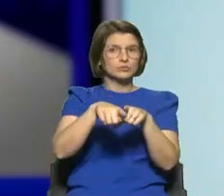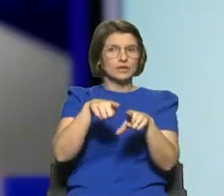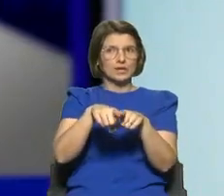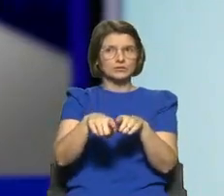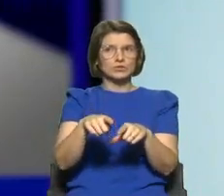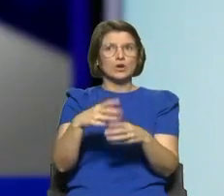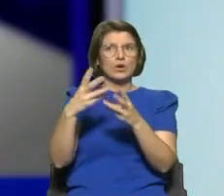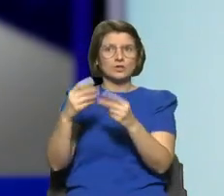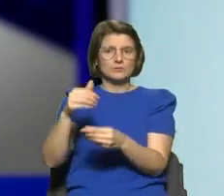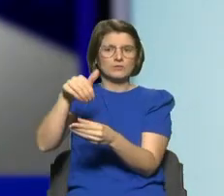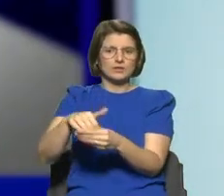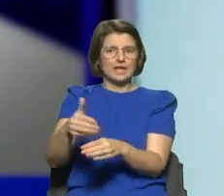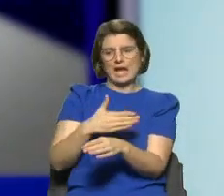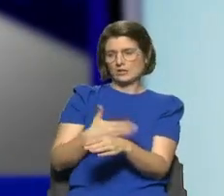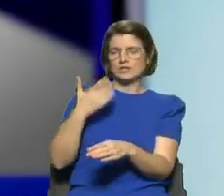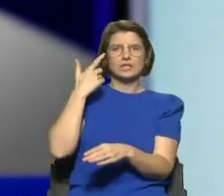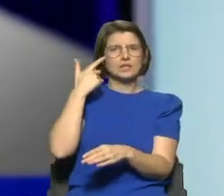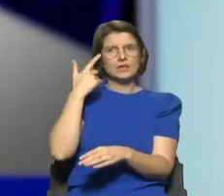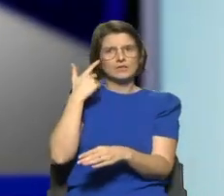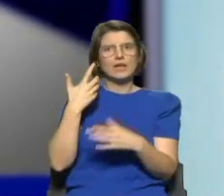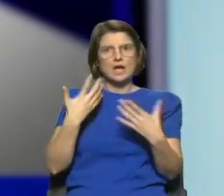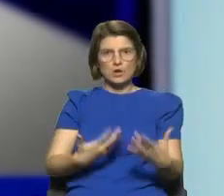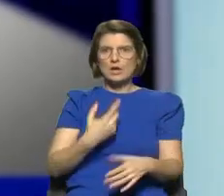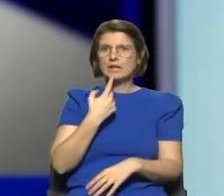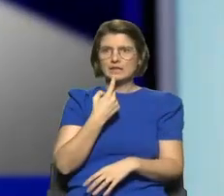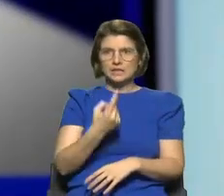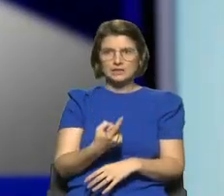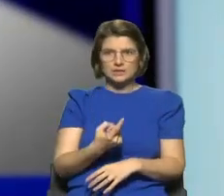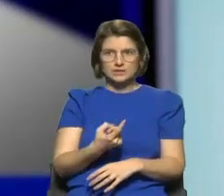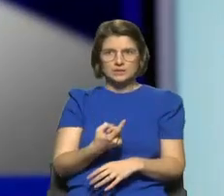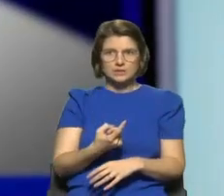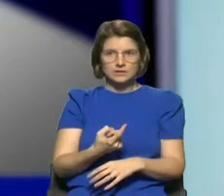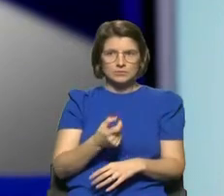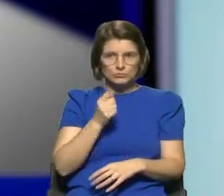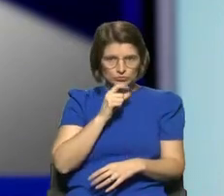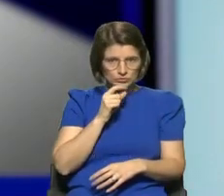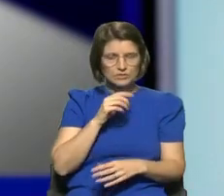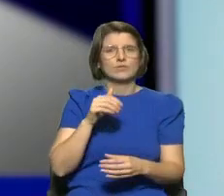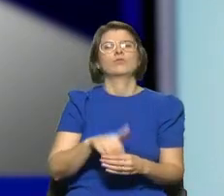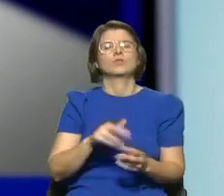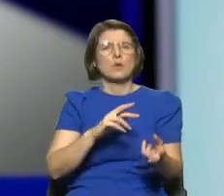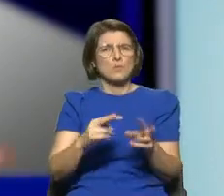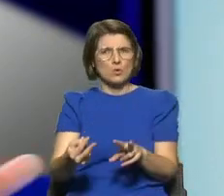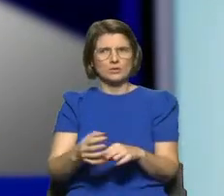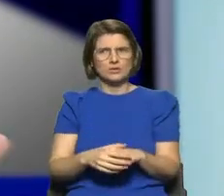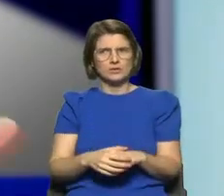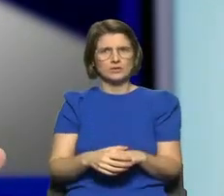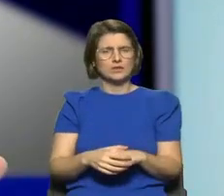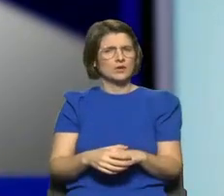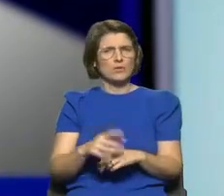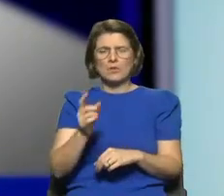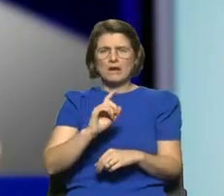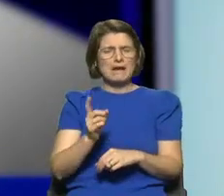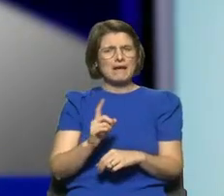do orçamento quinta-feira passada já admitem alterar o seu sentido de voto nós não estamos a falar